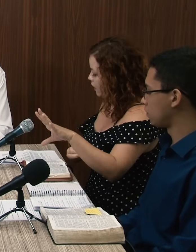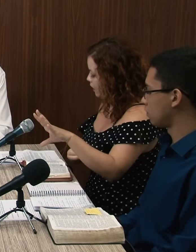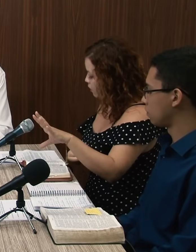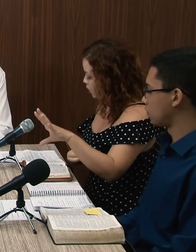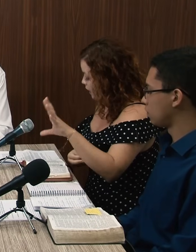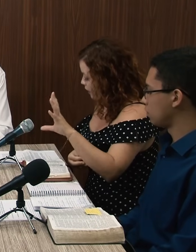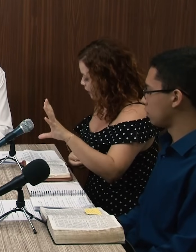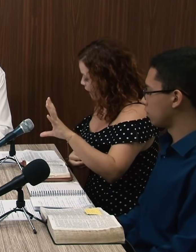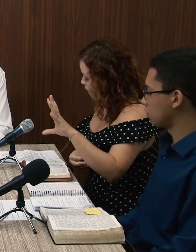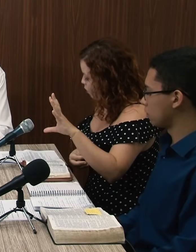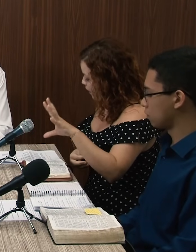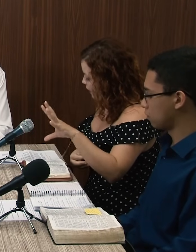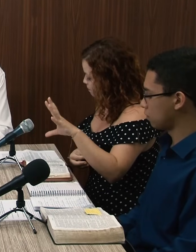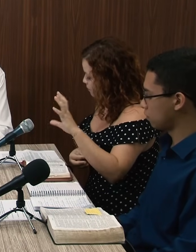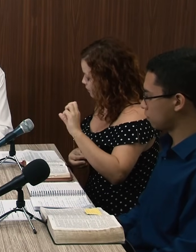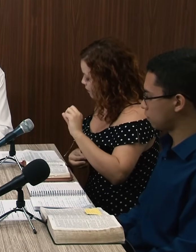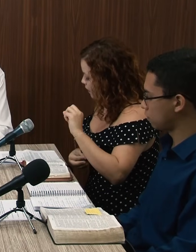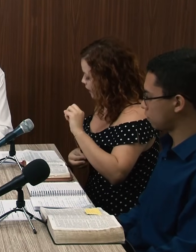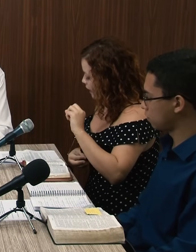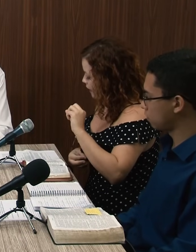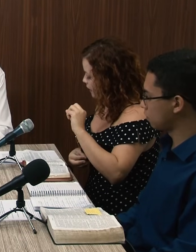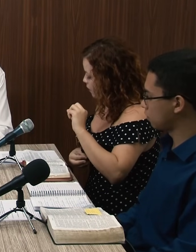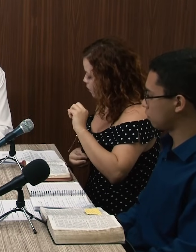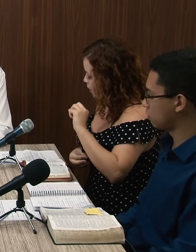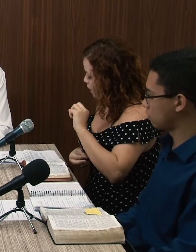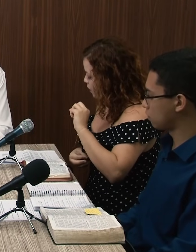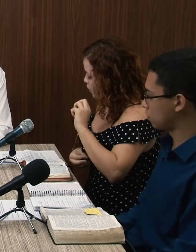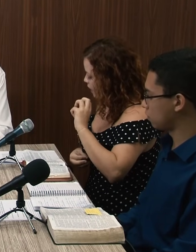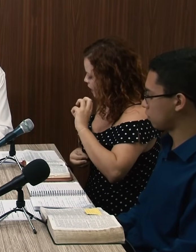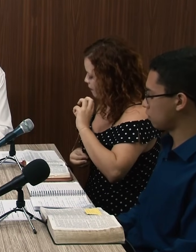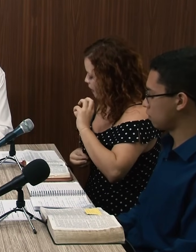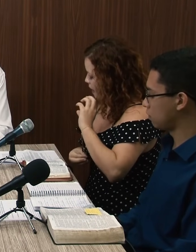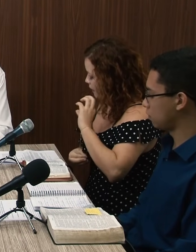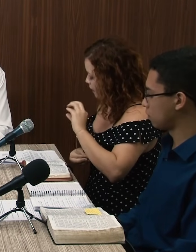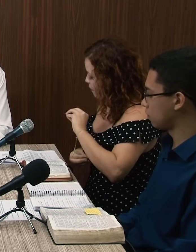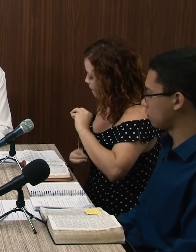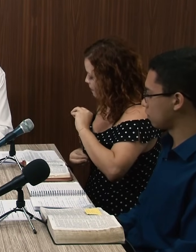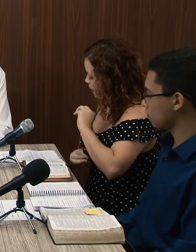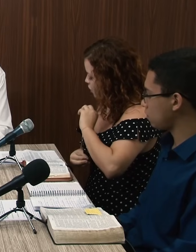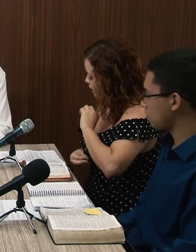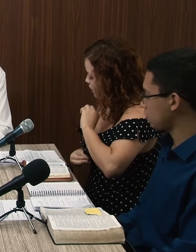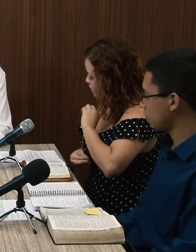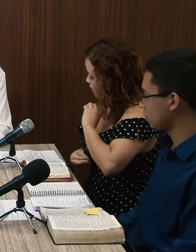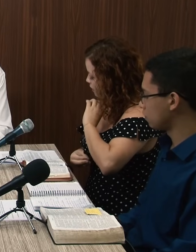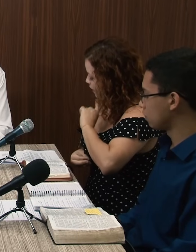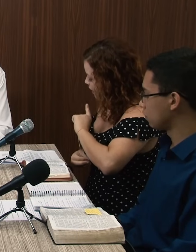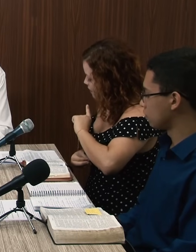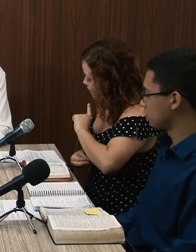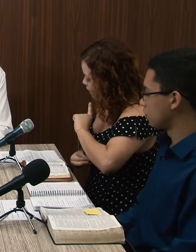de tudo aquilo que é ruim, né? Então eu achei até uma passagem